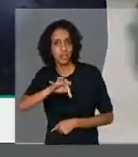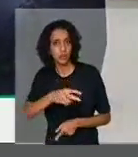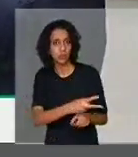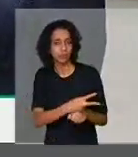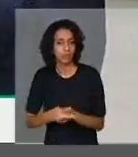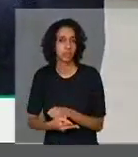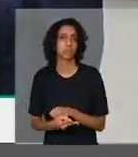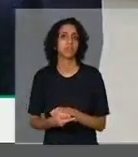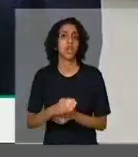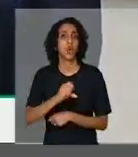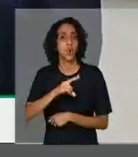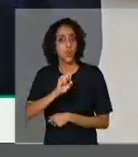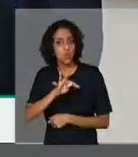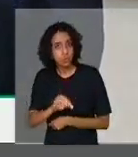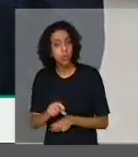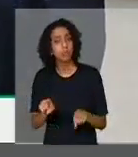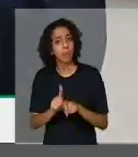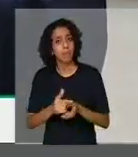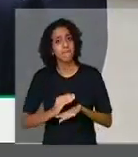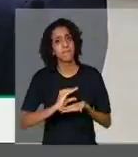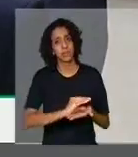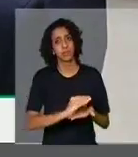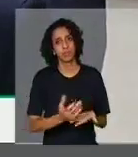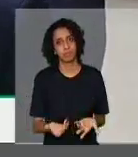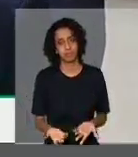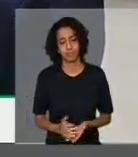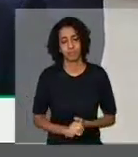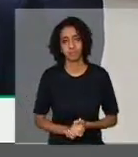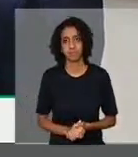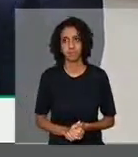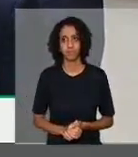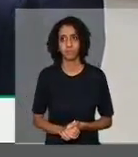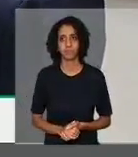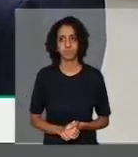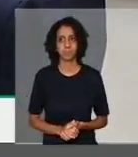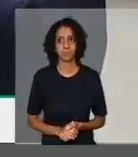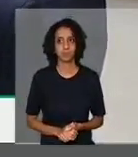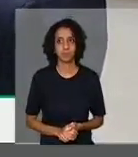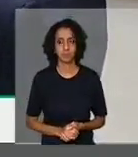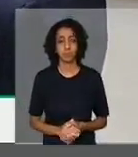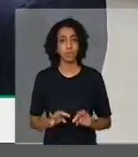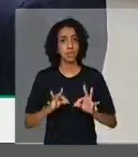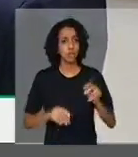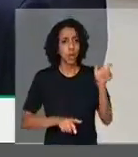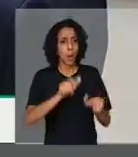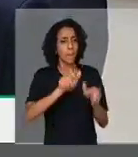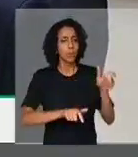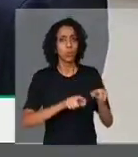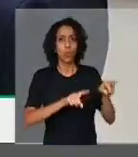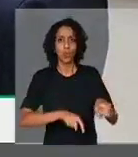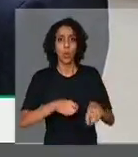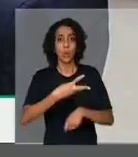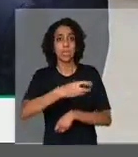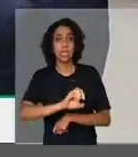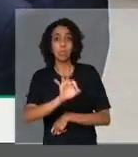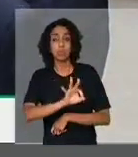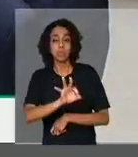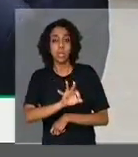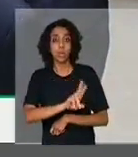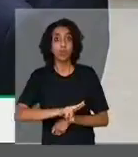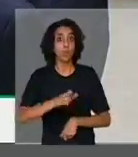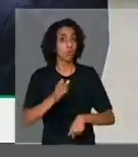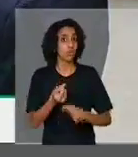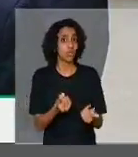de custeio como de investimento. Por outro lado, nós temos em torno de 30% dos produtores que plantaram, presidente, com